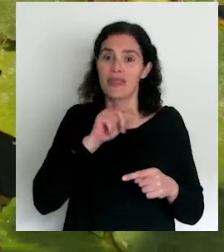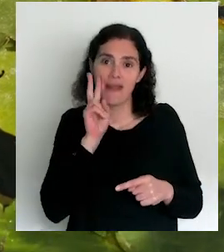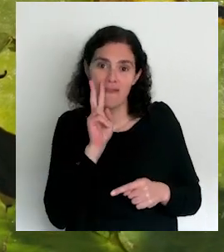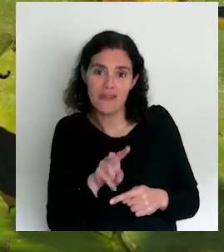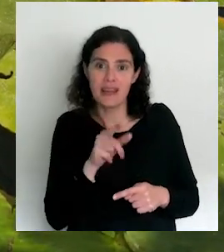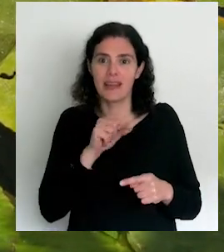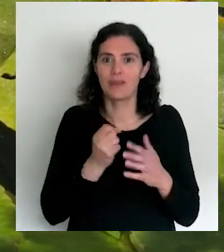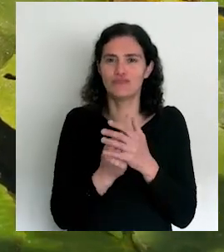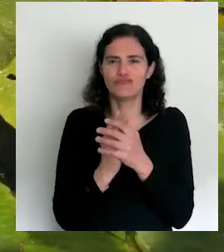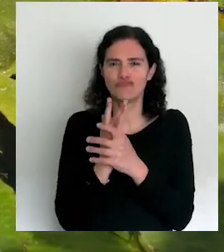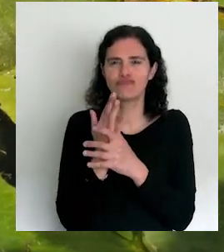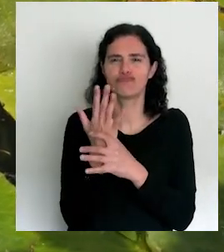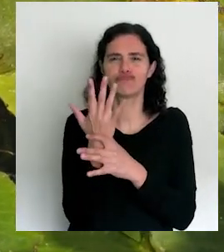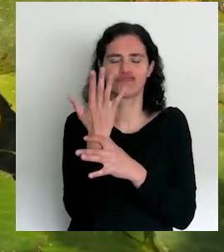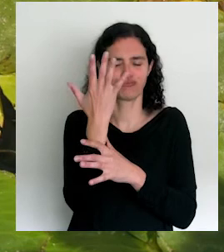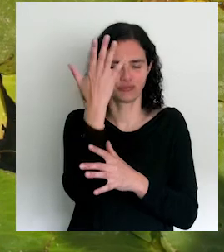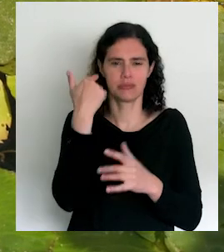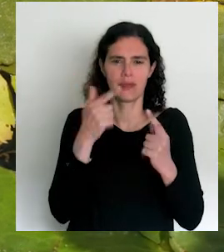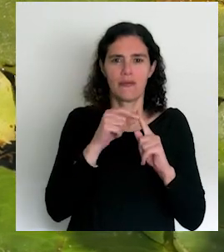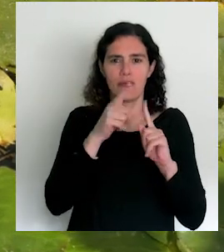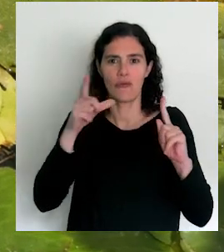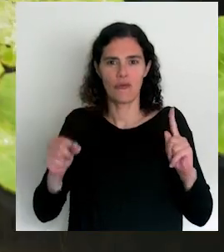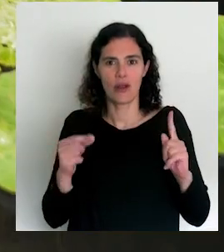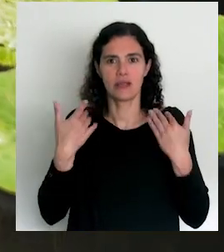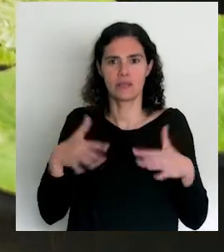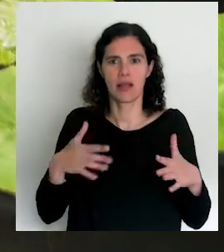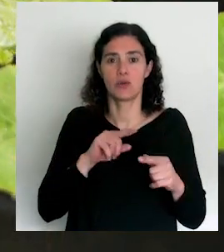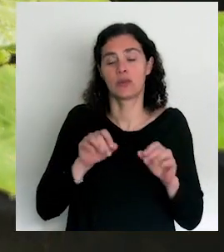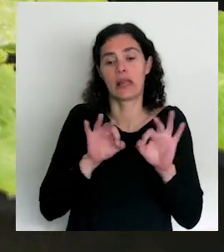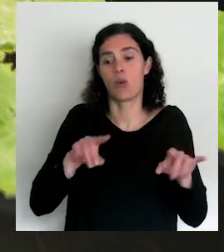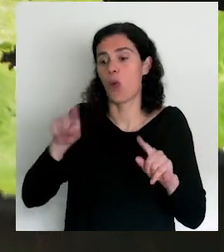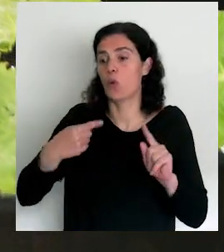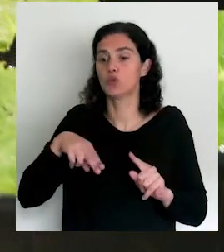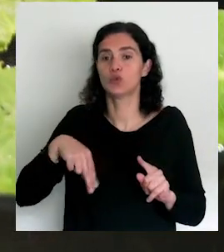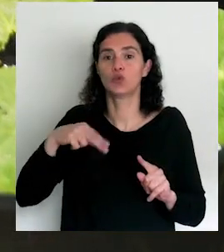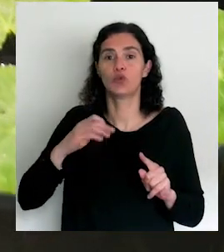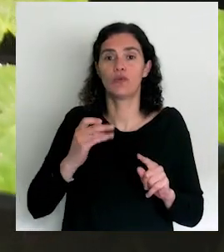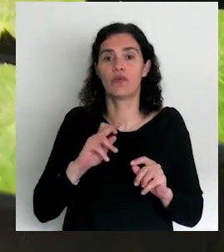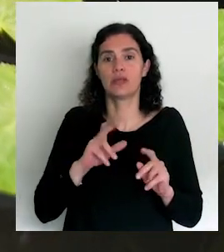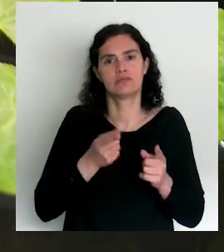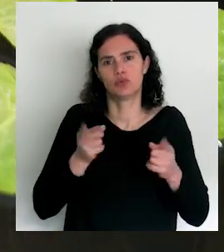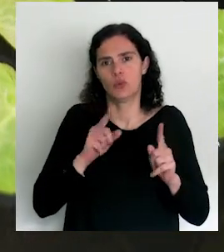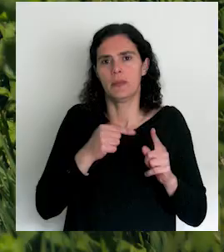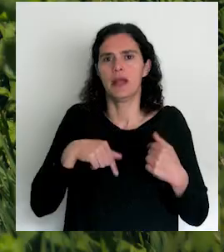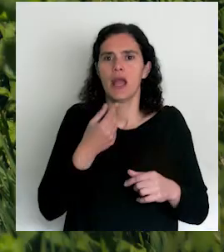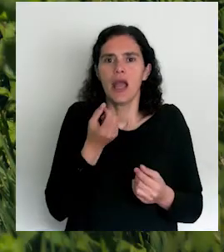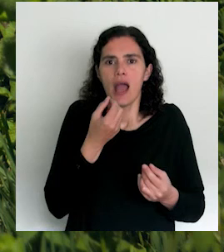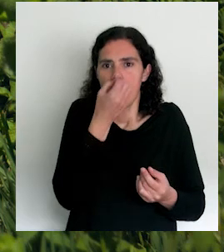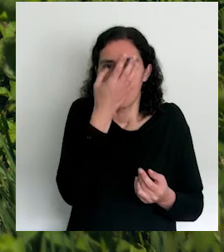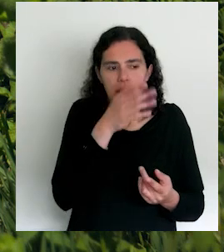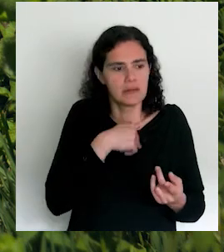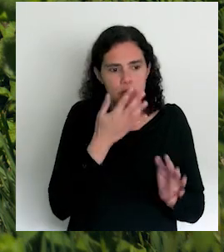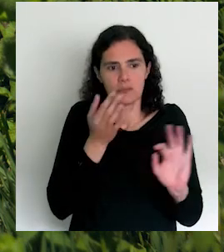sítios onde ela vai poder ser apreciada e que está a crescer muito bem e já está com umas folhas enormes. Nunca ficam tão grandes como os outros nenúfares, mas é uma